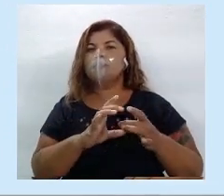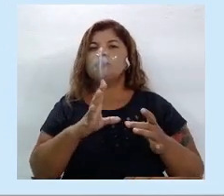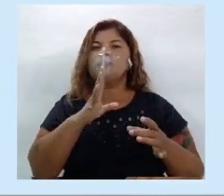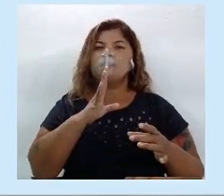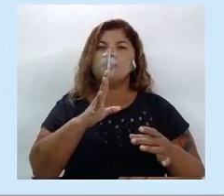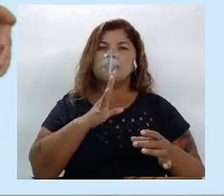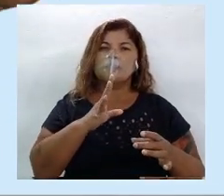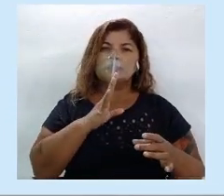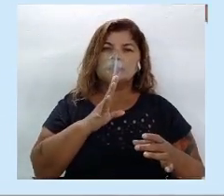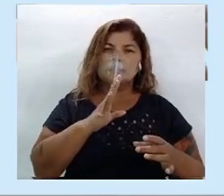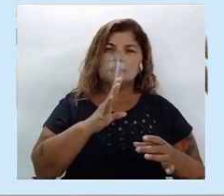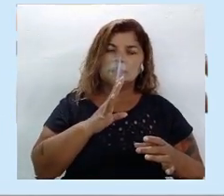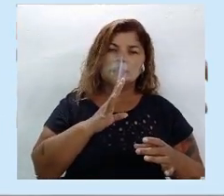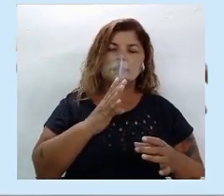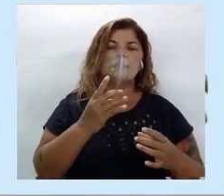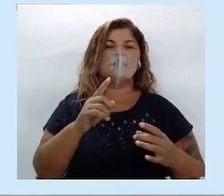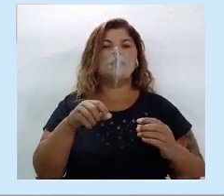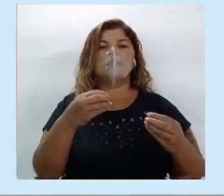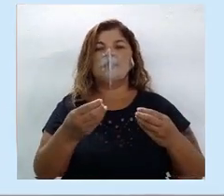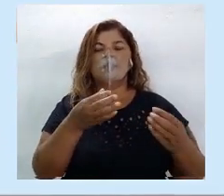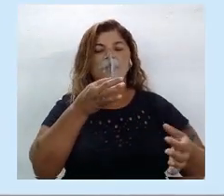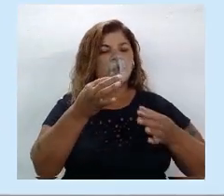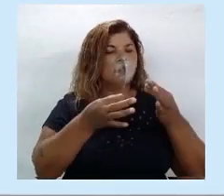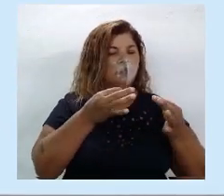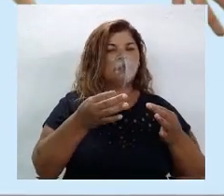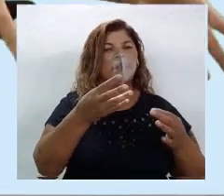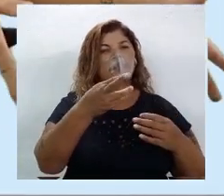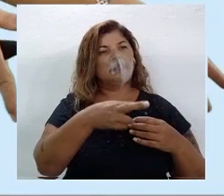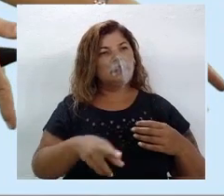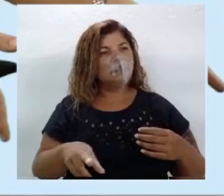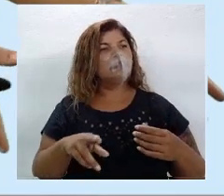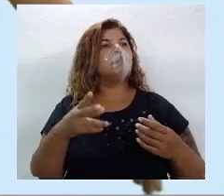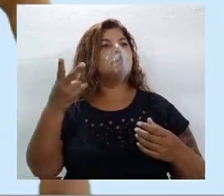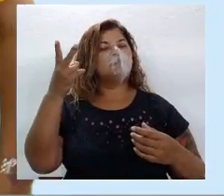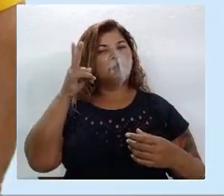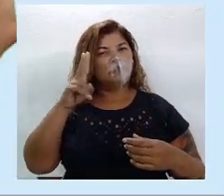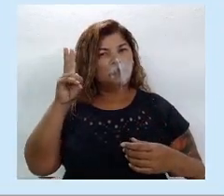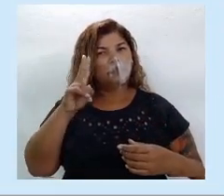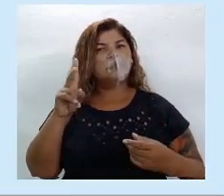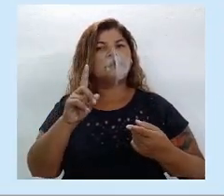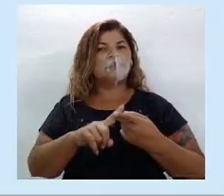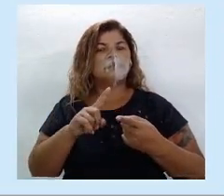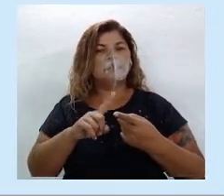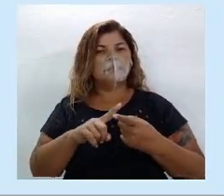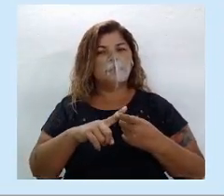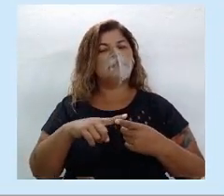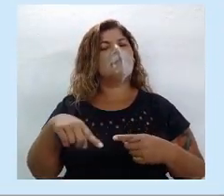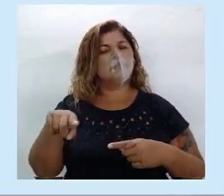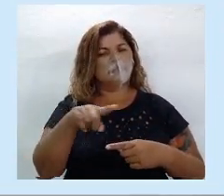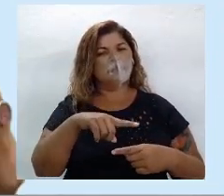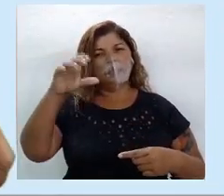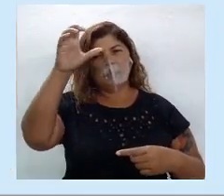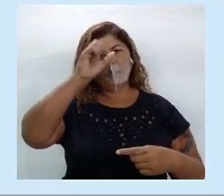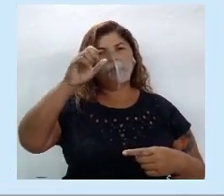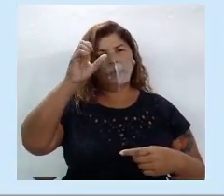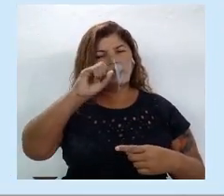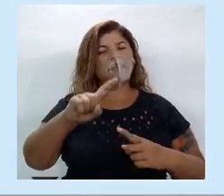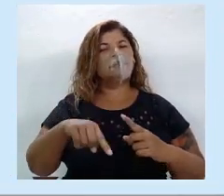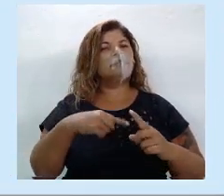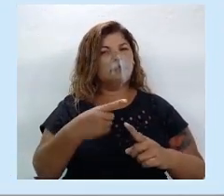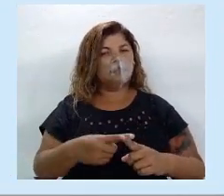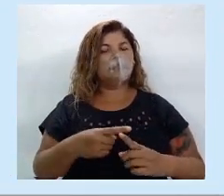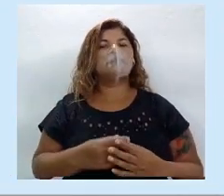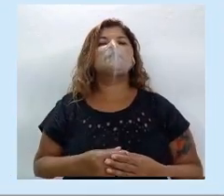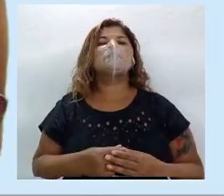esse link, não é isso? Conhecer tanto a questão do ponto de vista do ensino religioso quanto histórico, para que você,